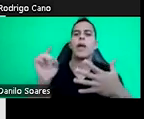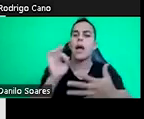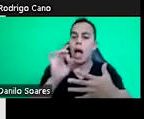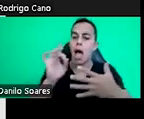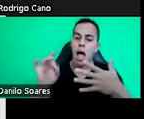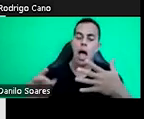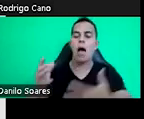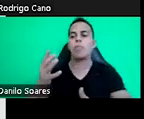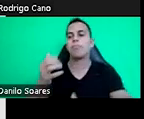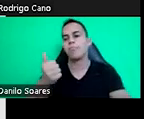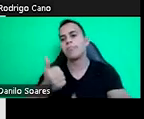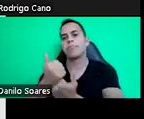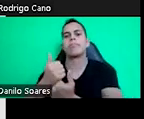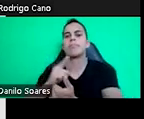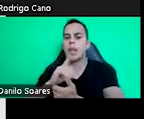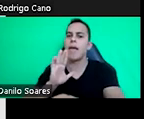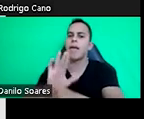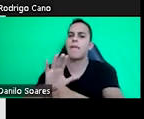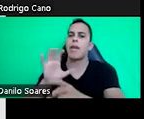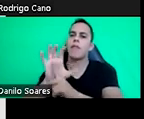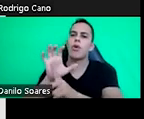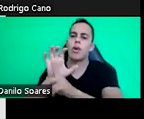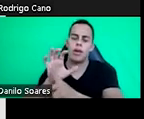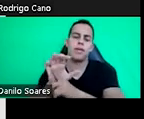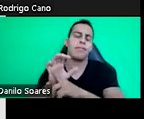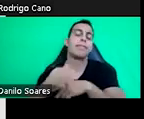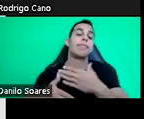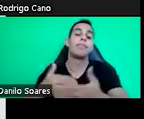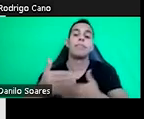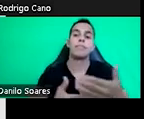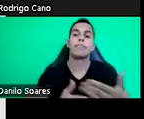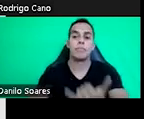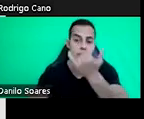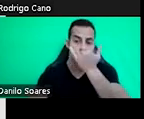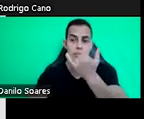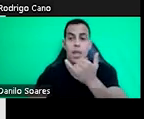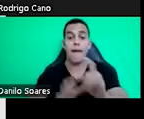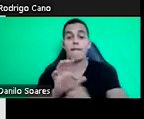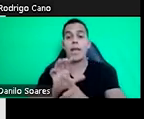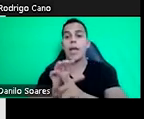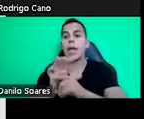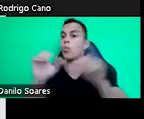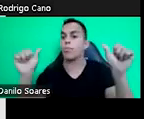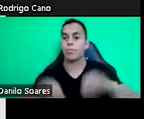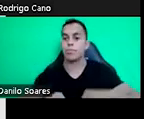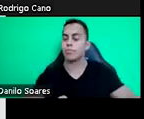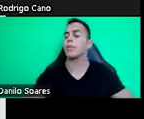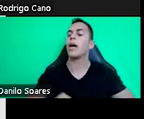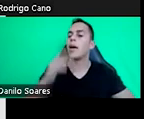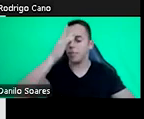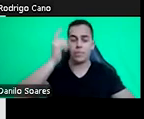um pequeno tamanho de efeito, que no final se agrega e gera um tamanho de efeito muito grande e faz com que os